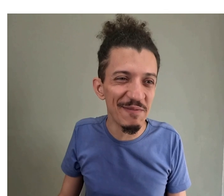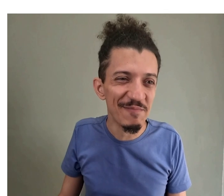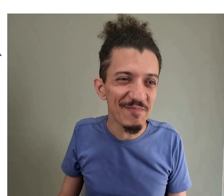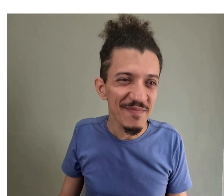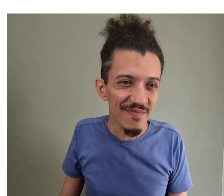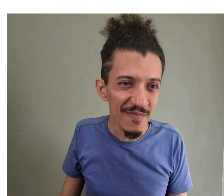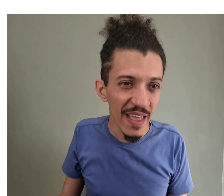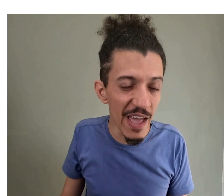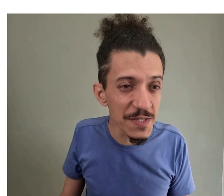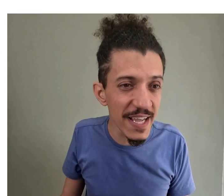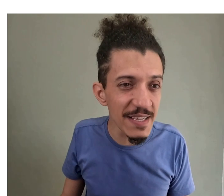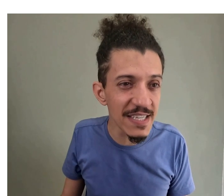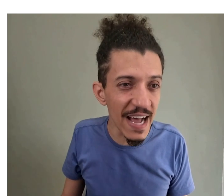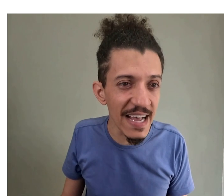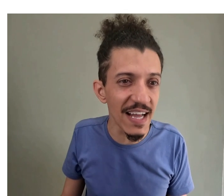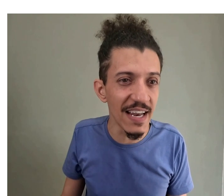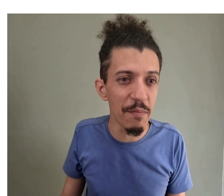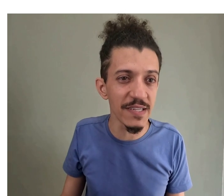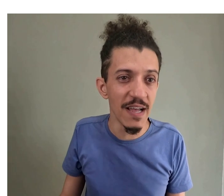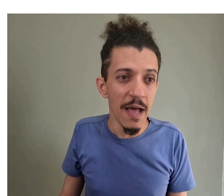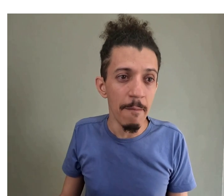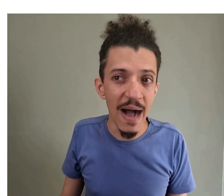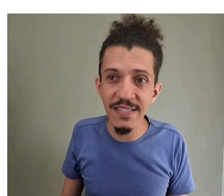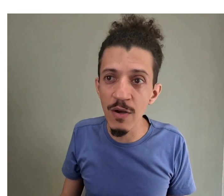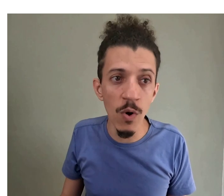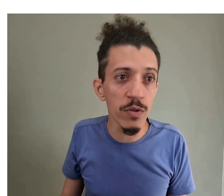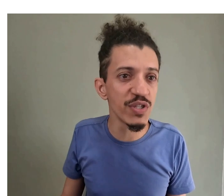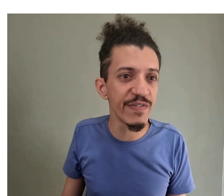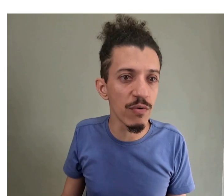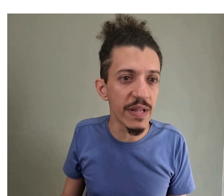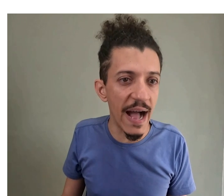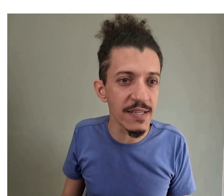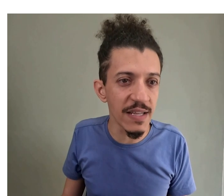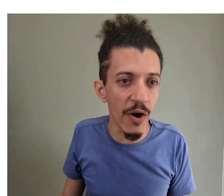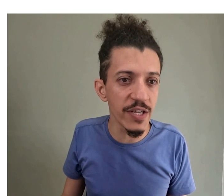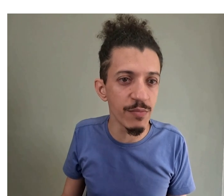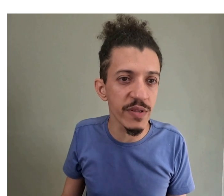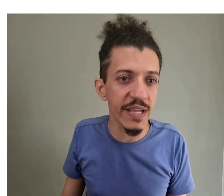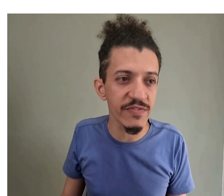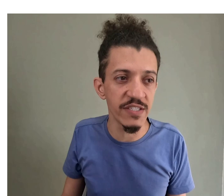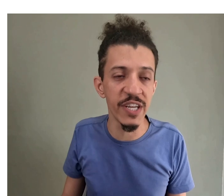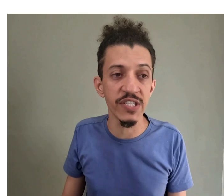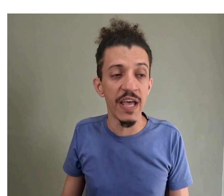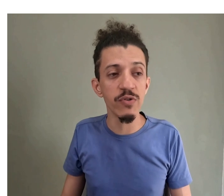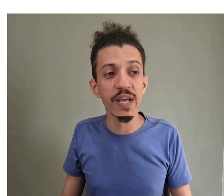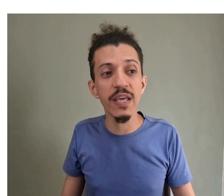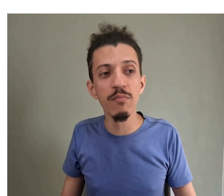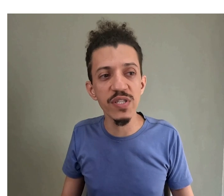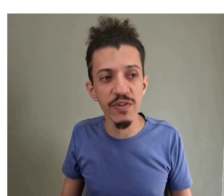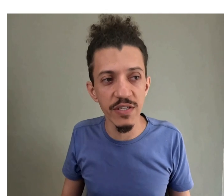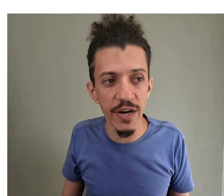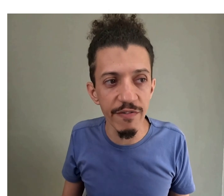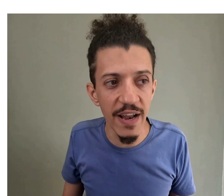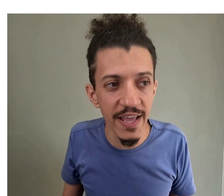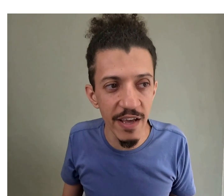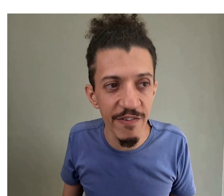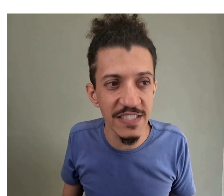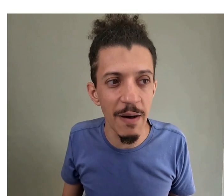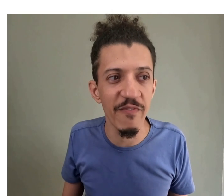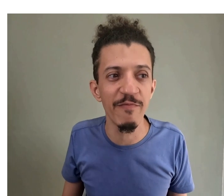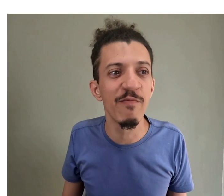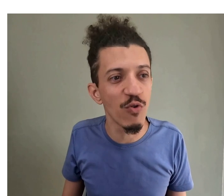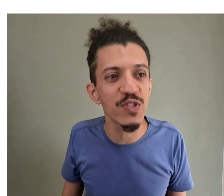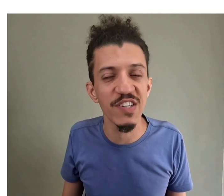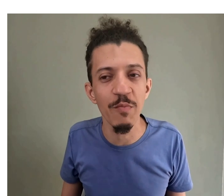percebe? Eu sei sinais da Libras, mas encontro dificuldades na hora de montar as frases. Gente, eu sei que muitos de vocês, na hora que eu falei que ia fazer